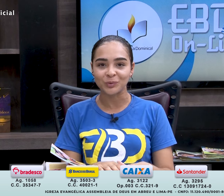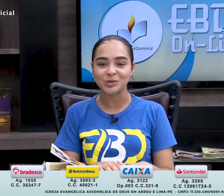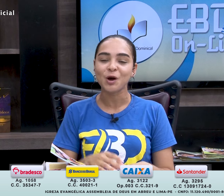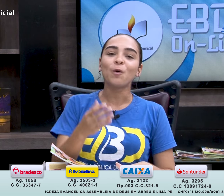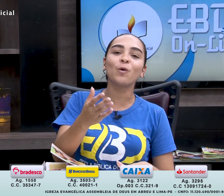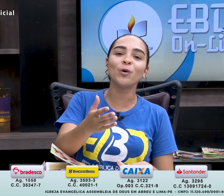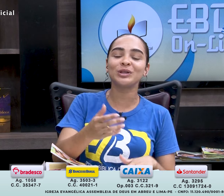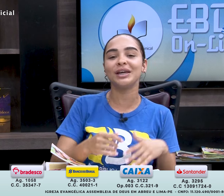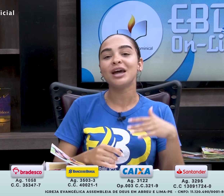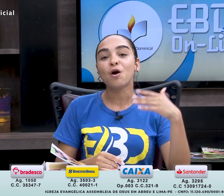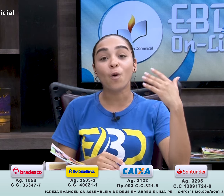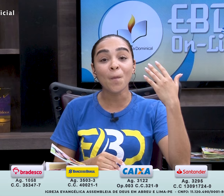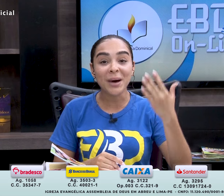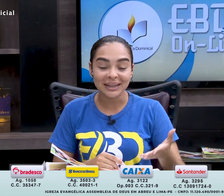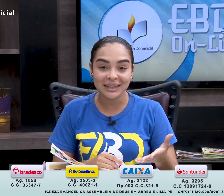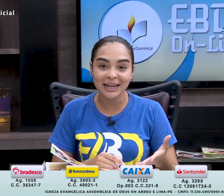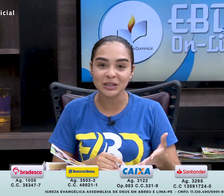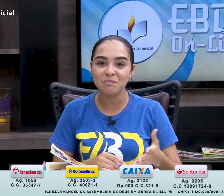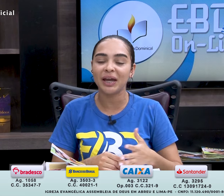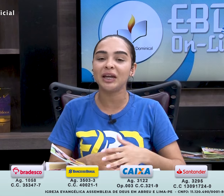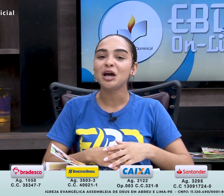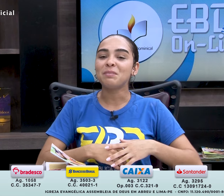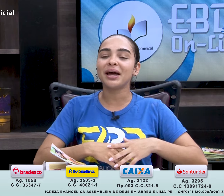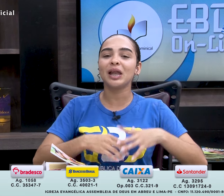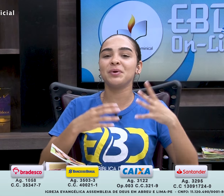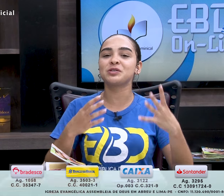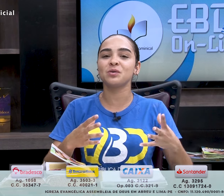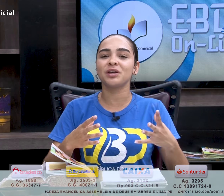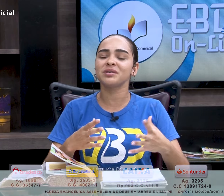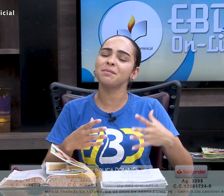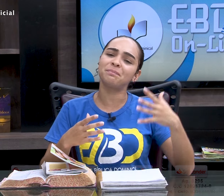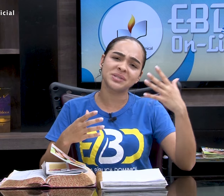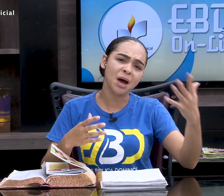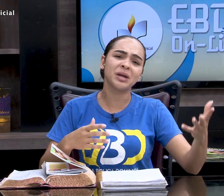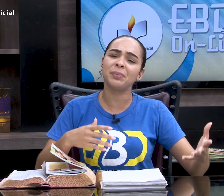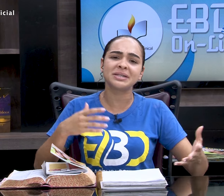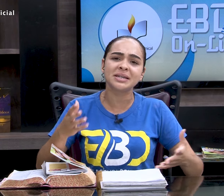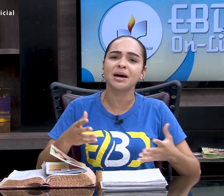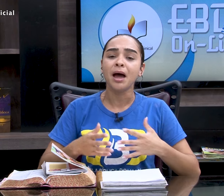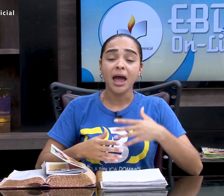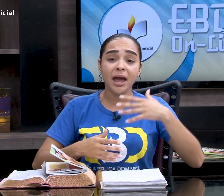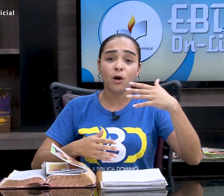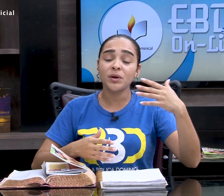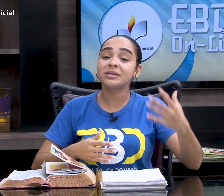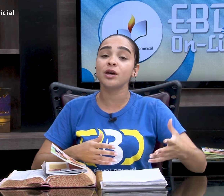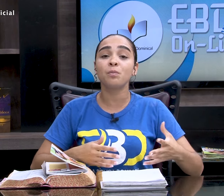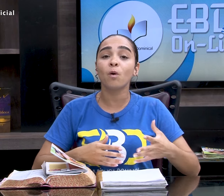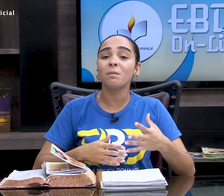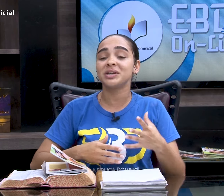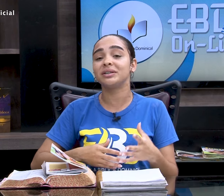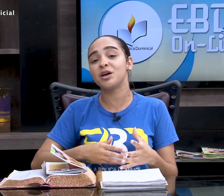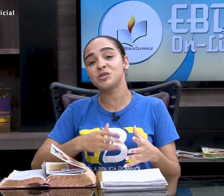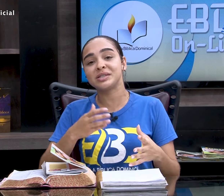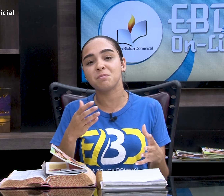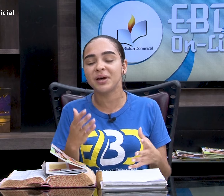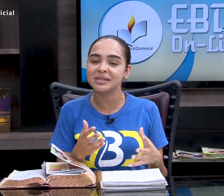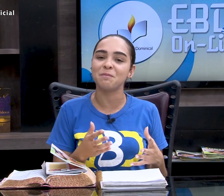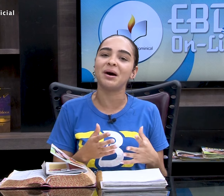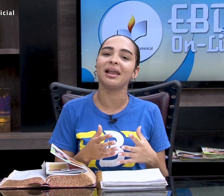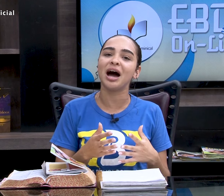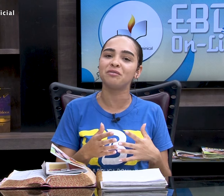juntos curte compartilha também para aquela pessoa que você sabe que precisa eh conhecer um pouco mais de Deus